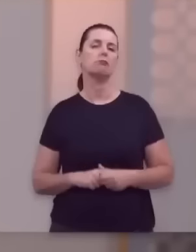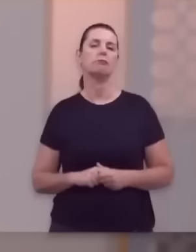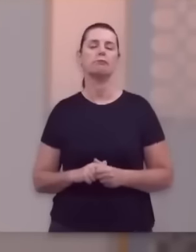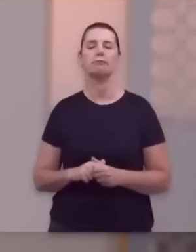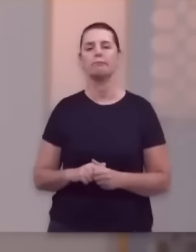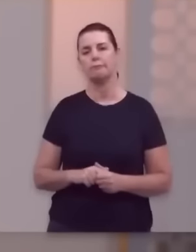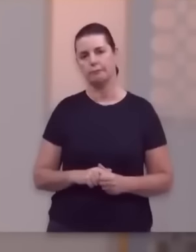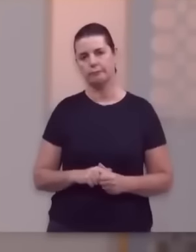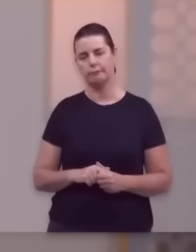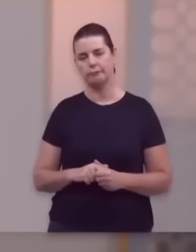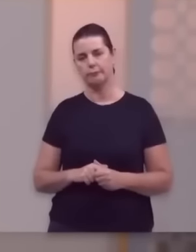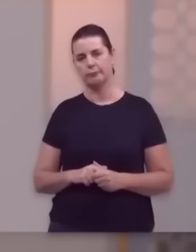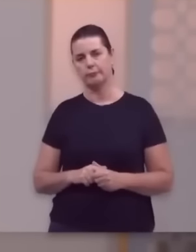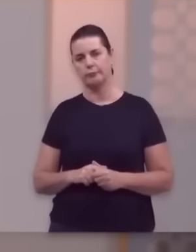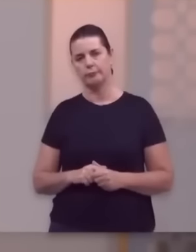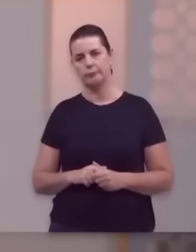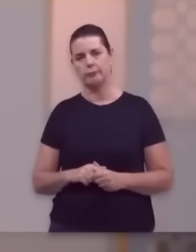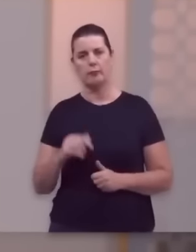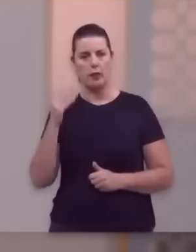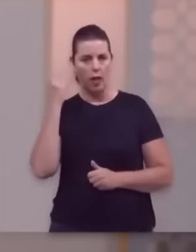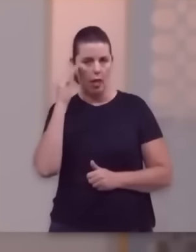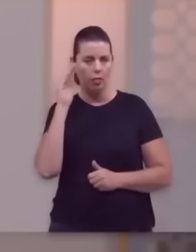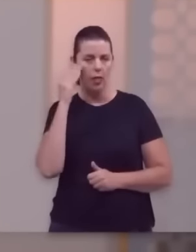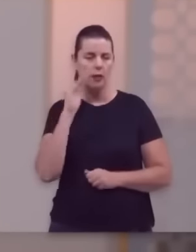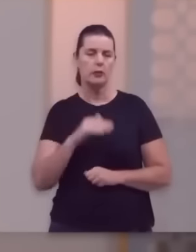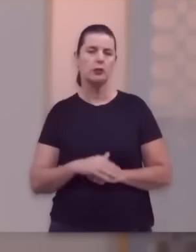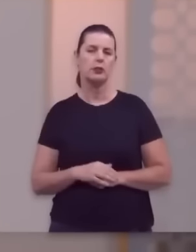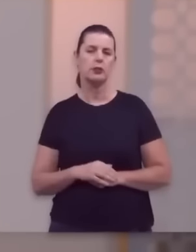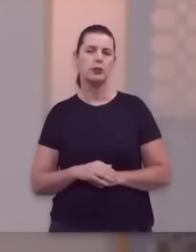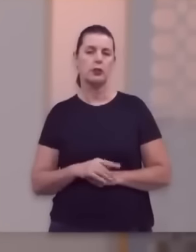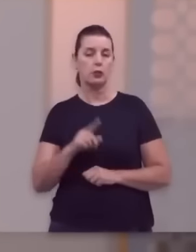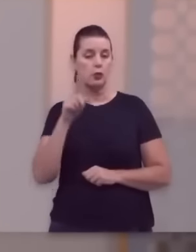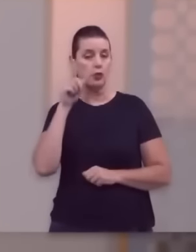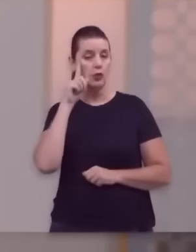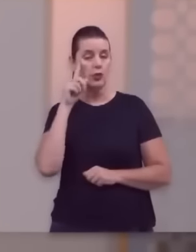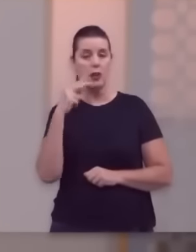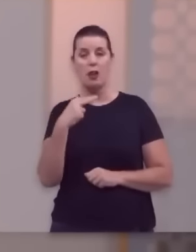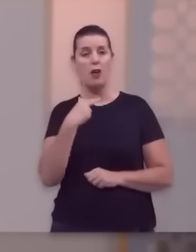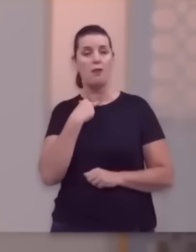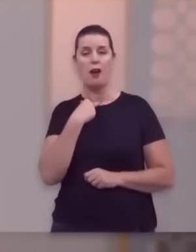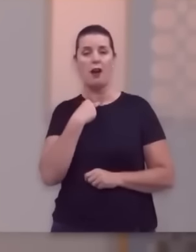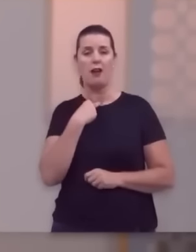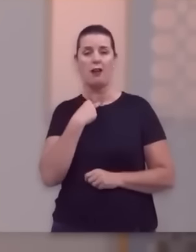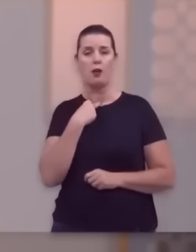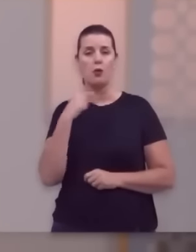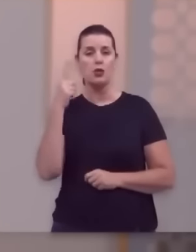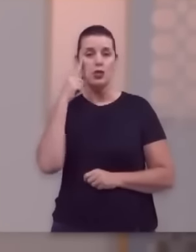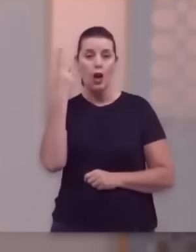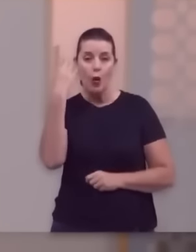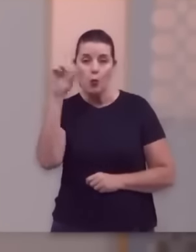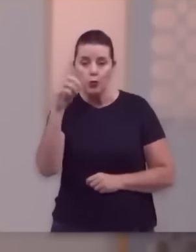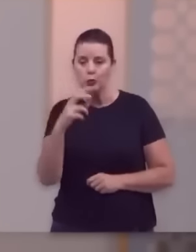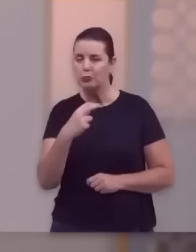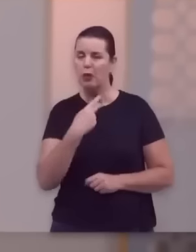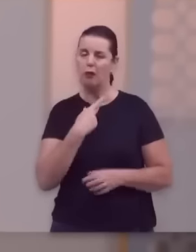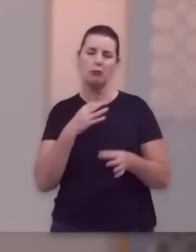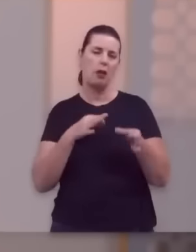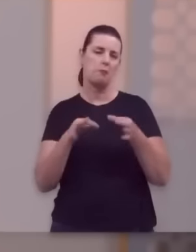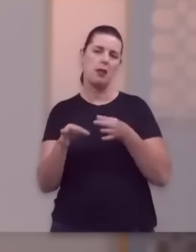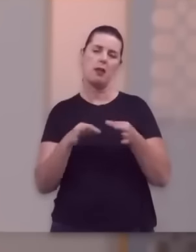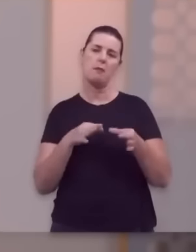voltará entenda isso Naquele dia não vai ser possível preparar a vinda de Jesus